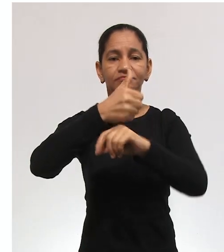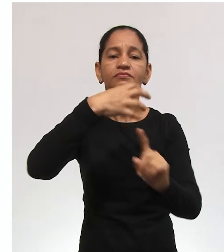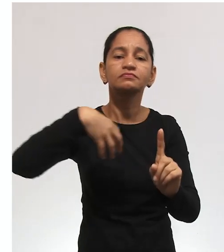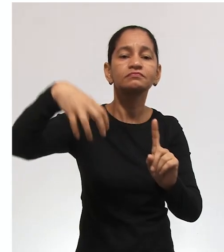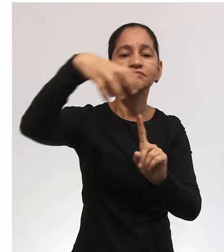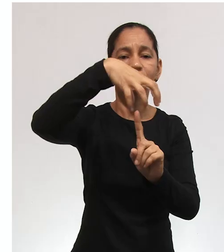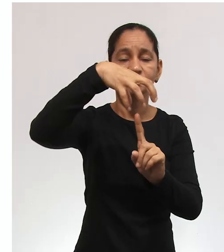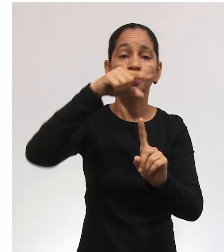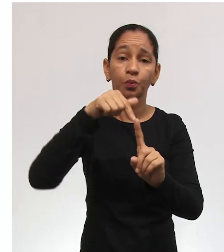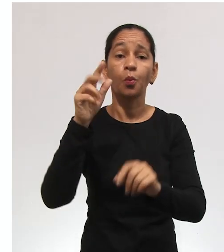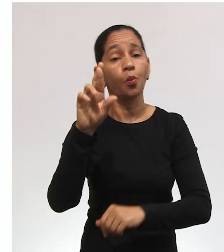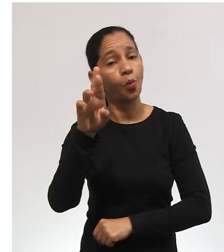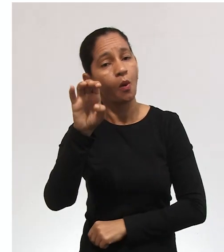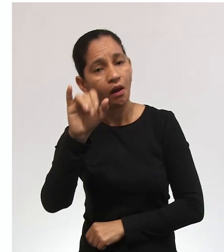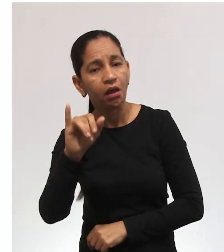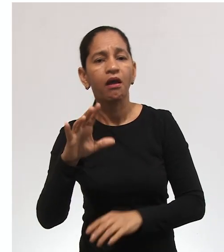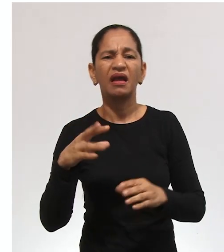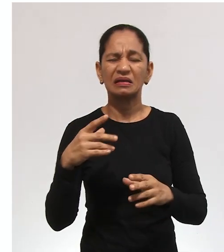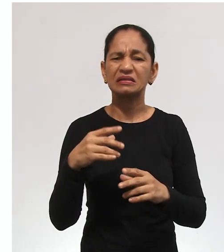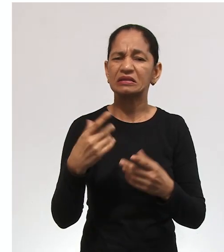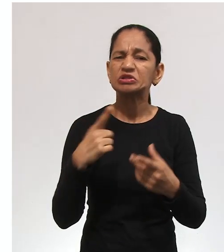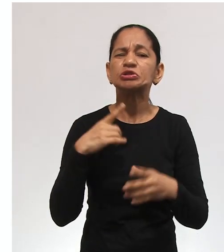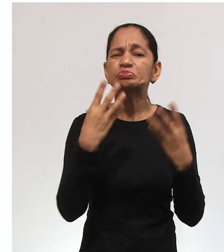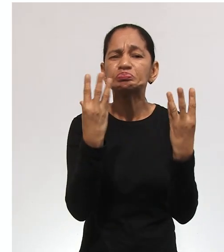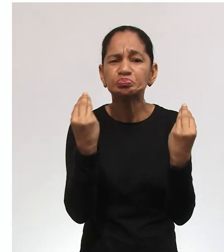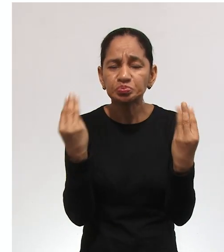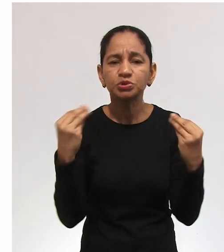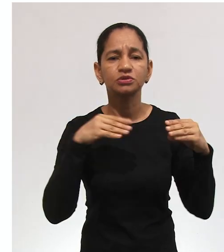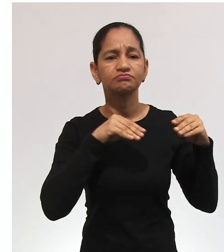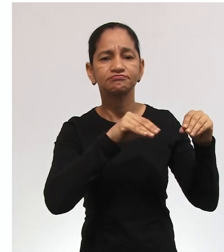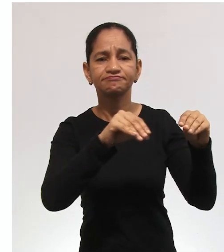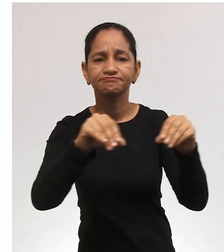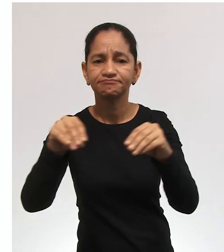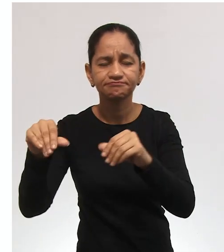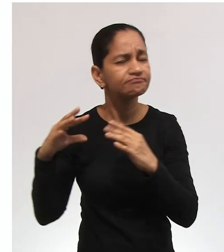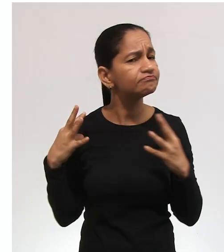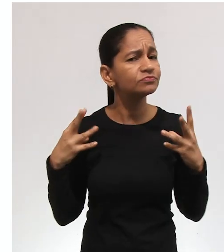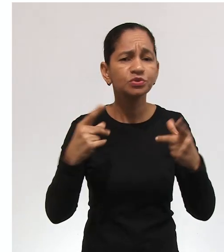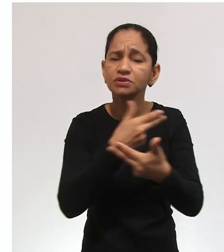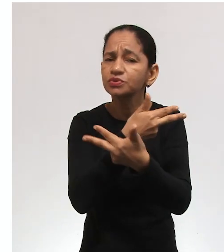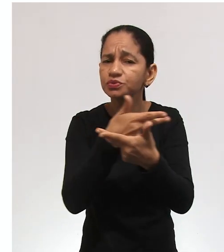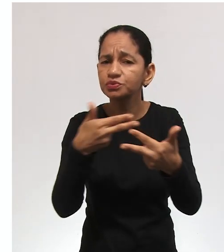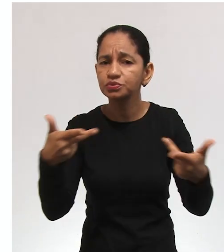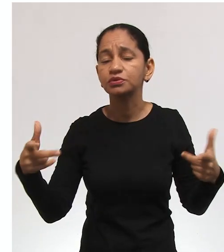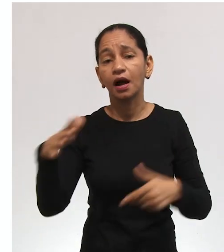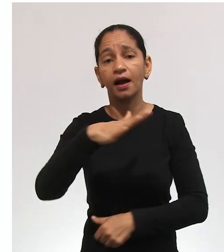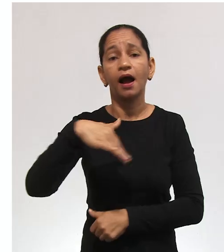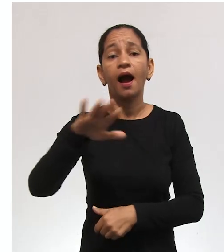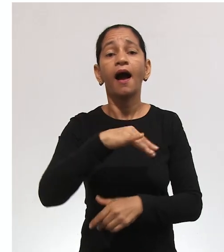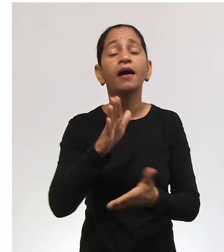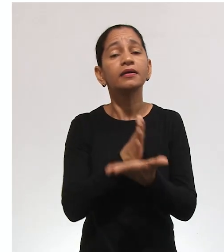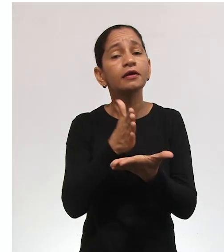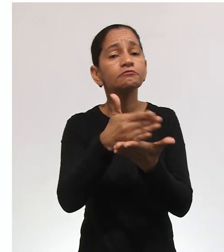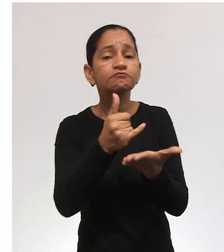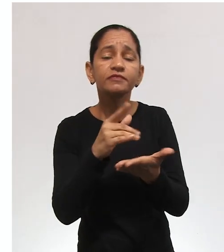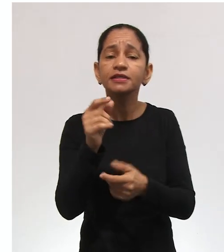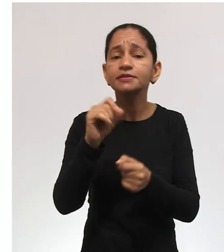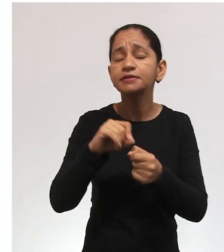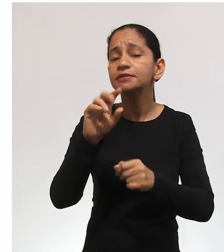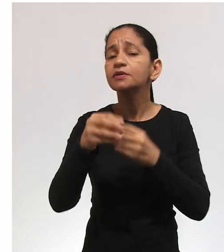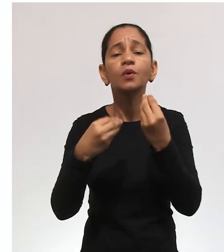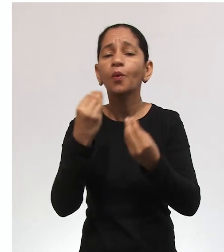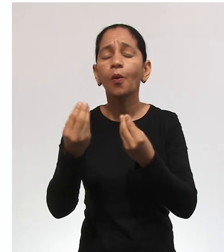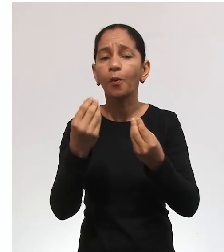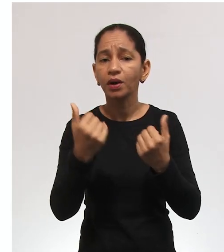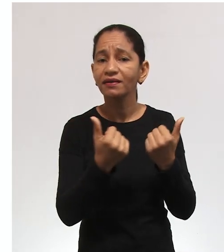de alguns terrenos, de algumas terras, de algumas posses, em que ele distribuía a posse para